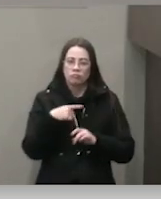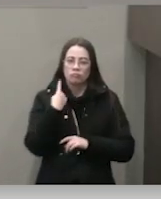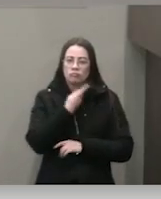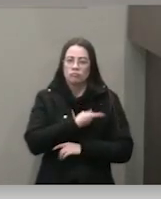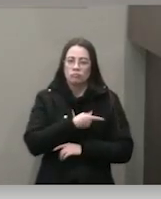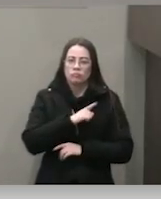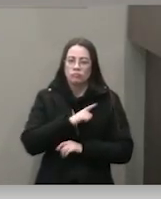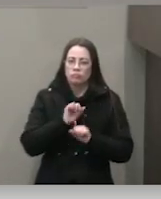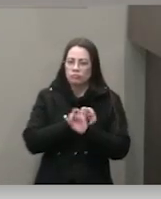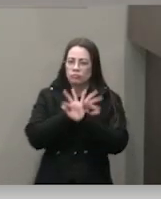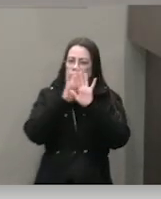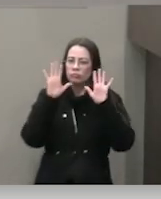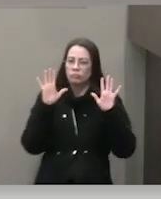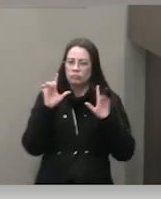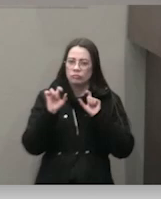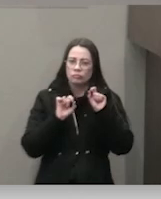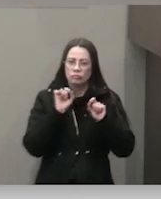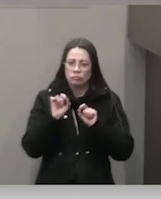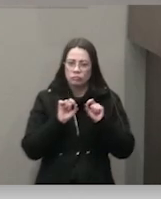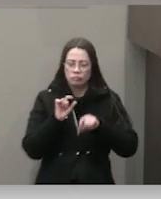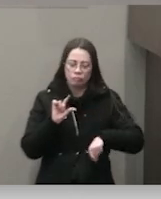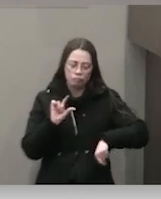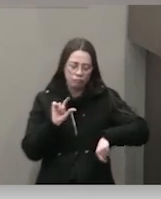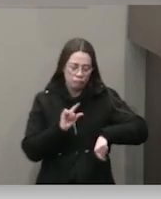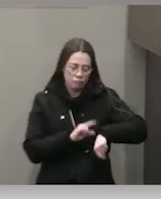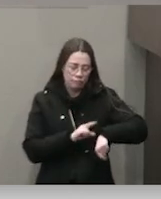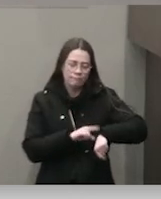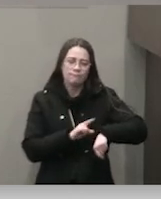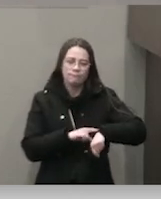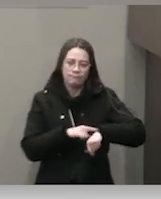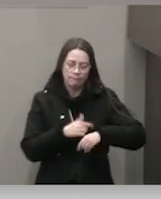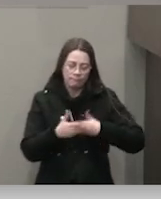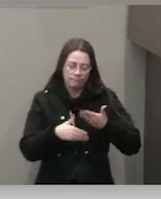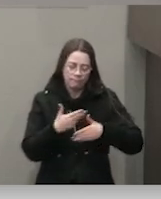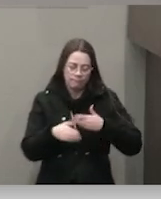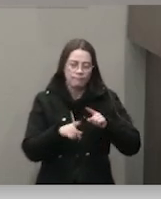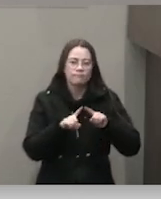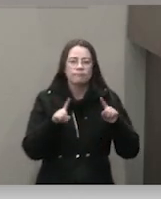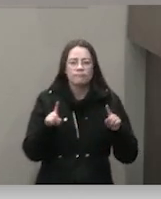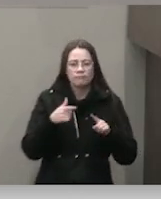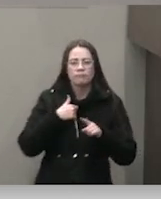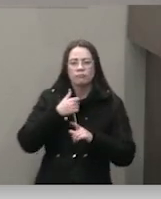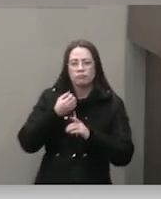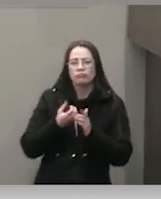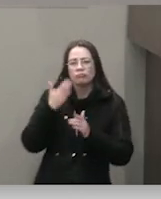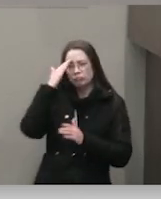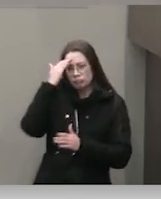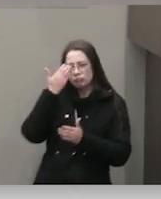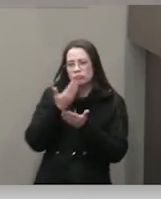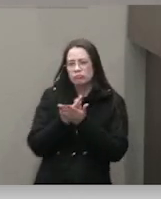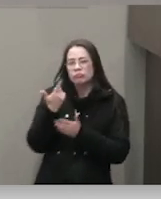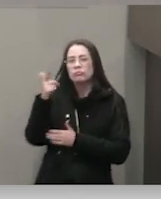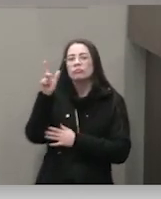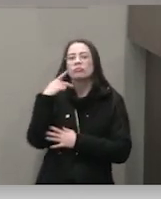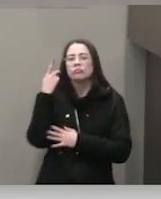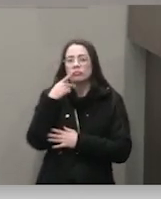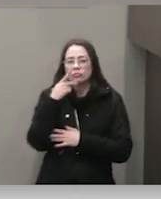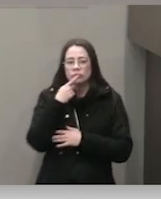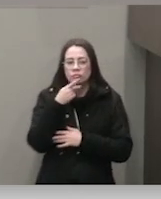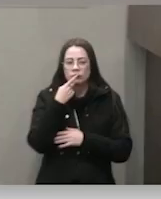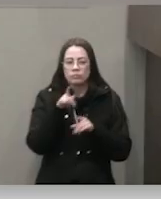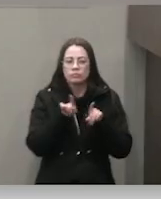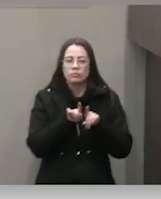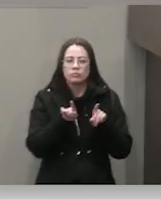temos, claro, que devido ao pouco tempo, avançar mais nisso, mas creio que outros vereadores que vão usar aqui a tribuna